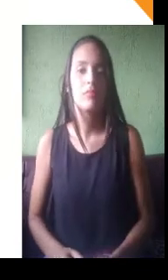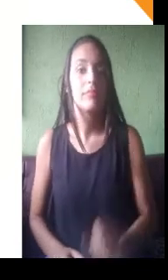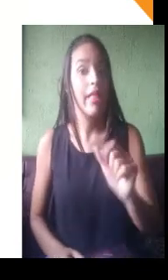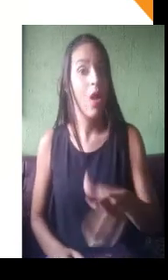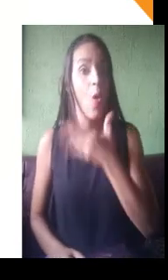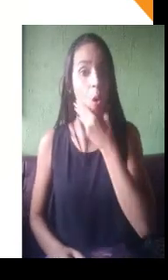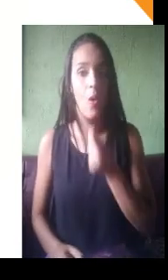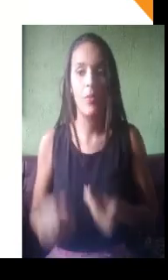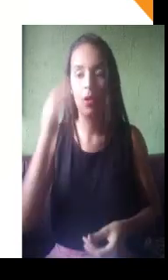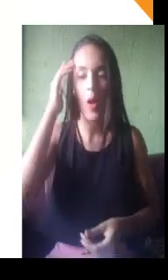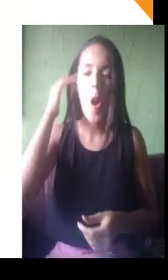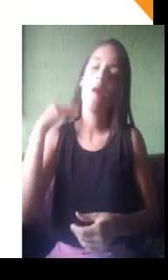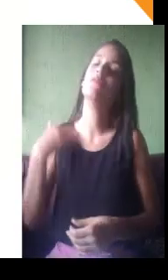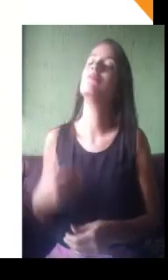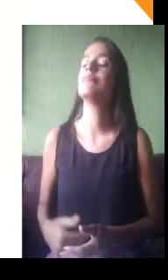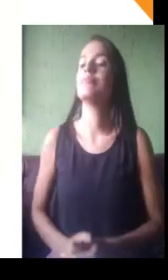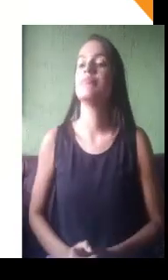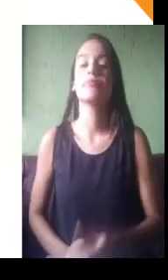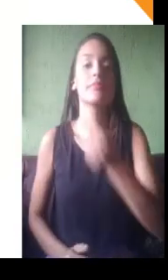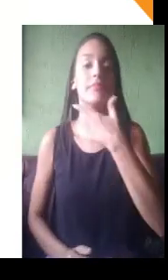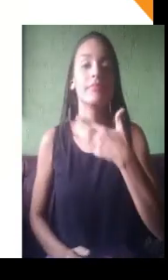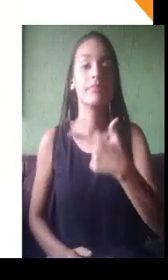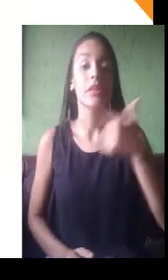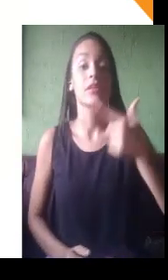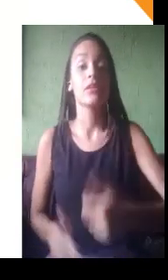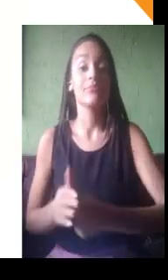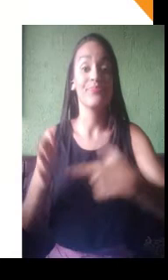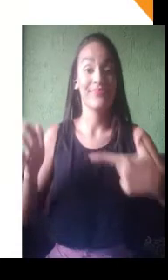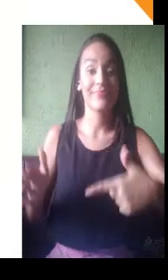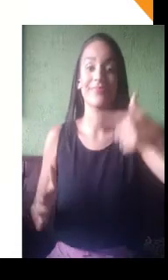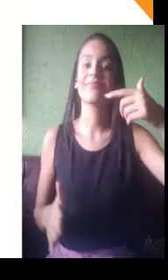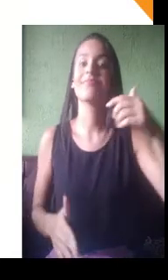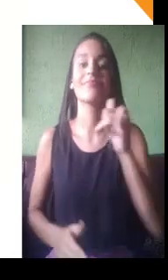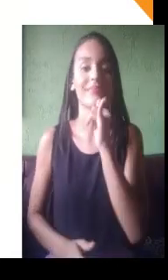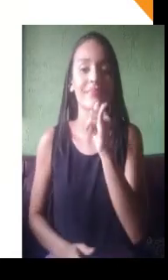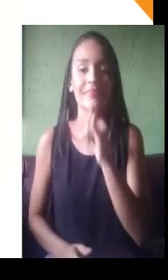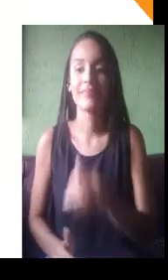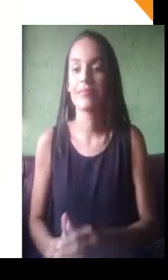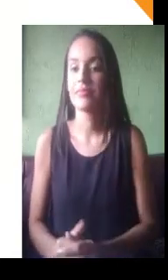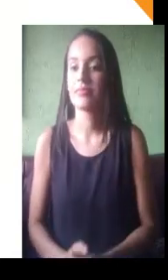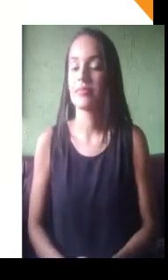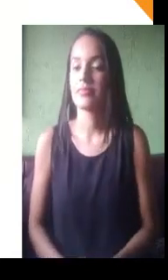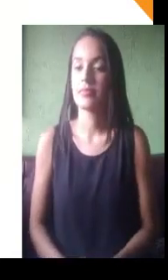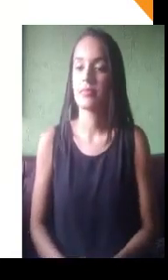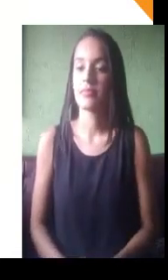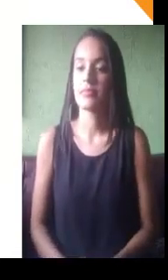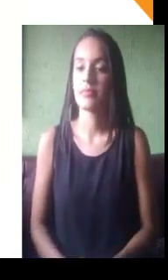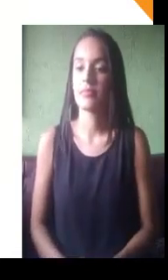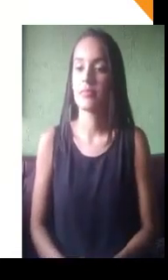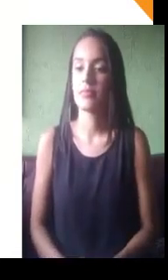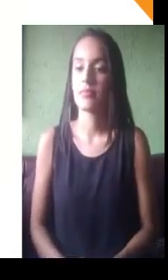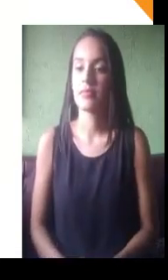em azul. Certo? Quando ele caracteriza esse bicho como um homem. E exclui esse bicho de ser um